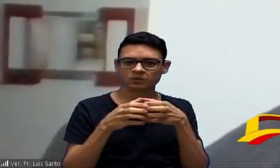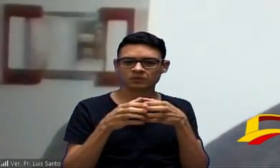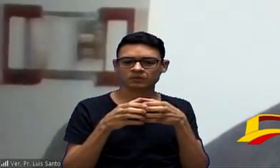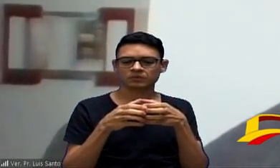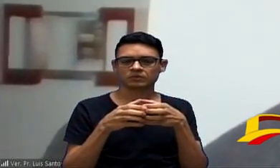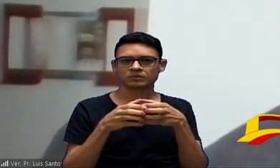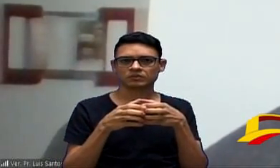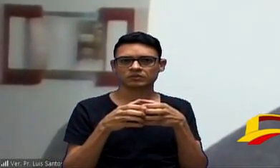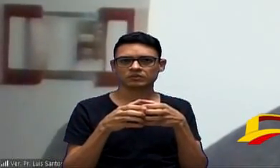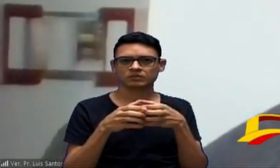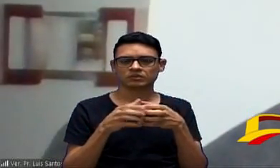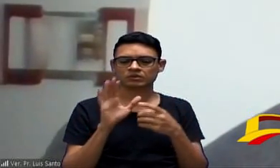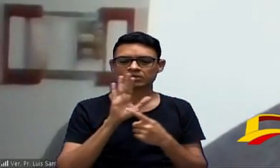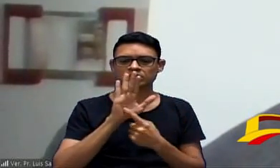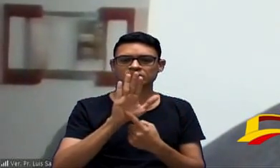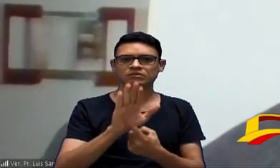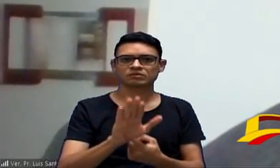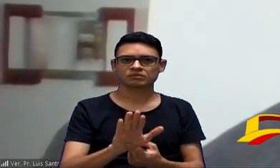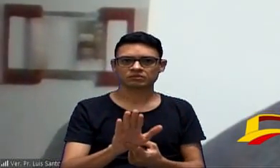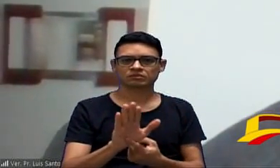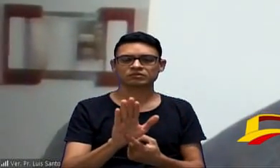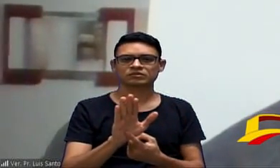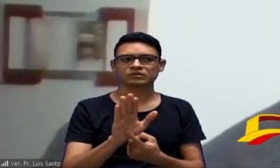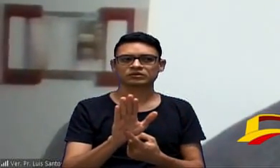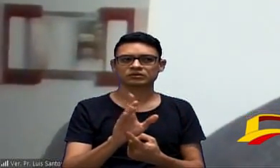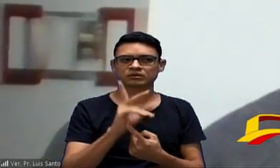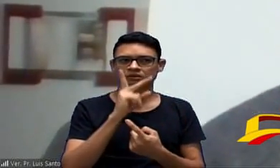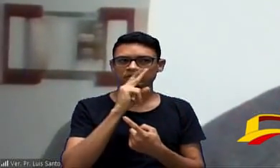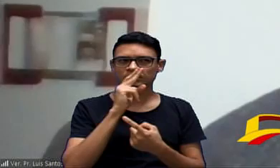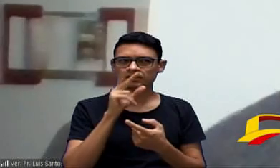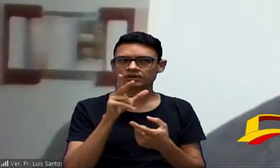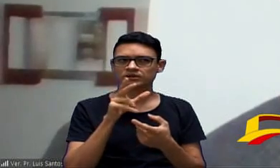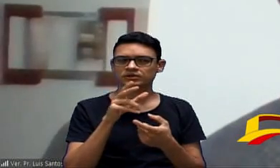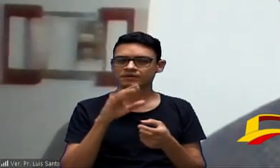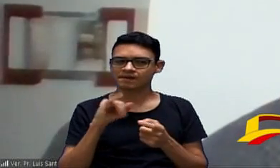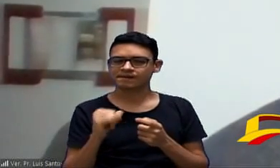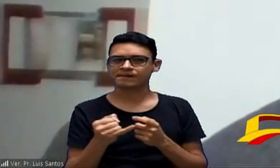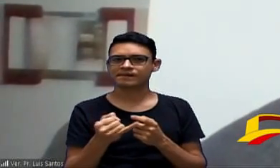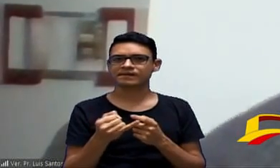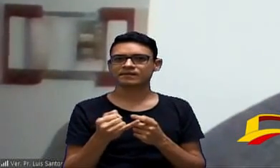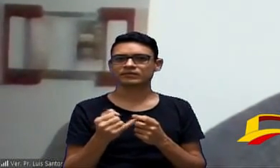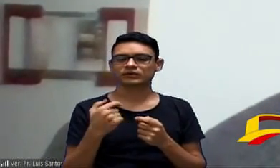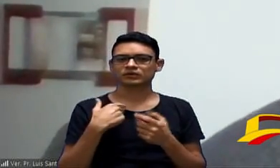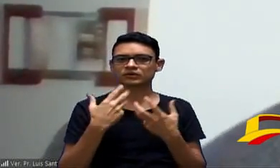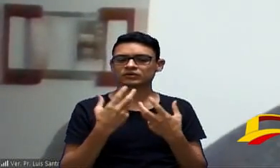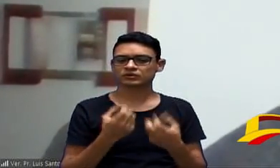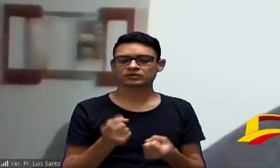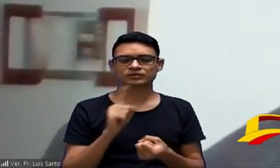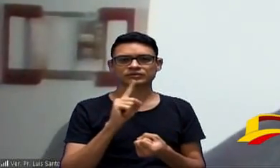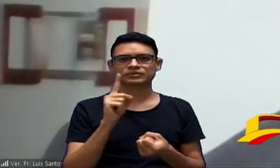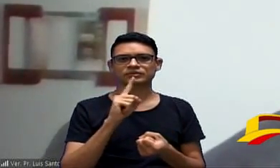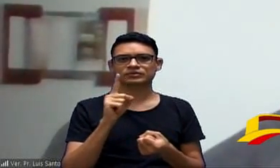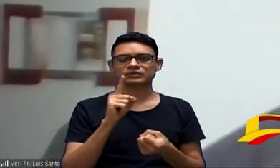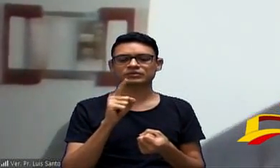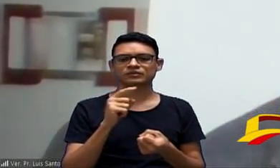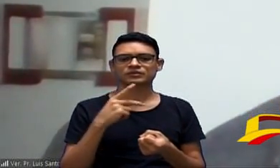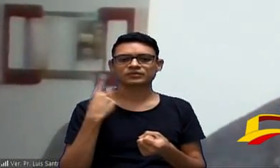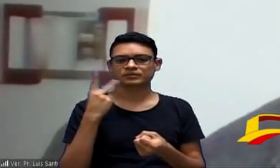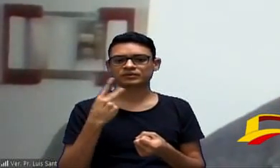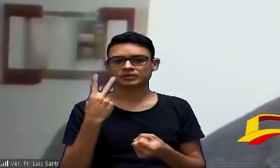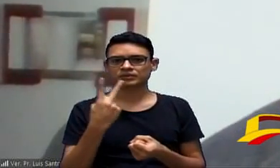que nós apresentamos. Agora, não aceito que esse parecer, que esses dois vereadores que